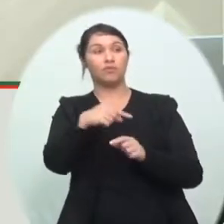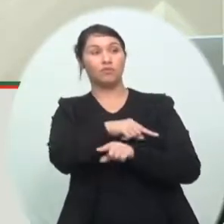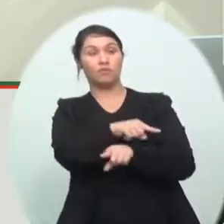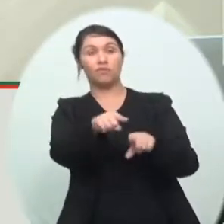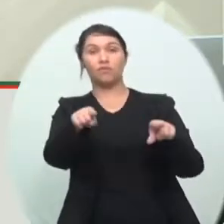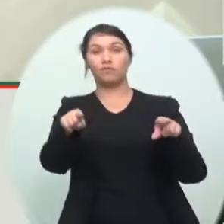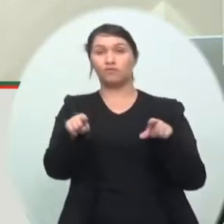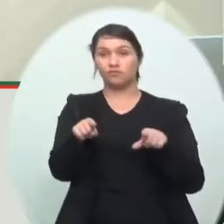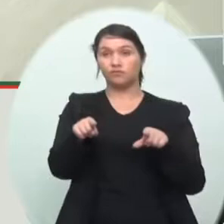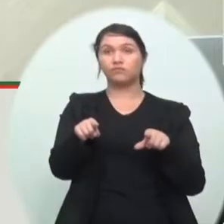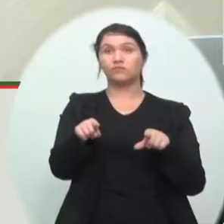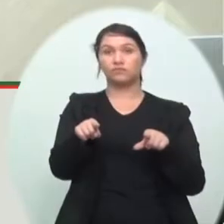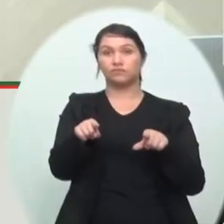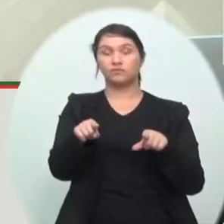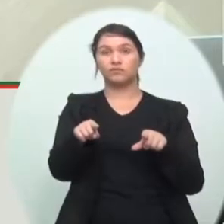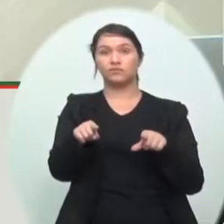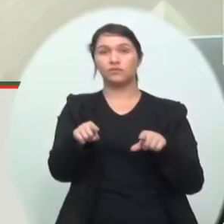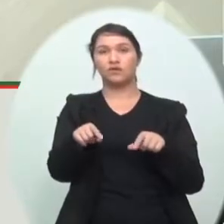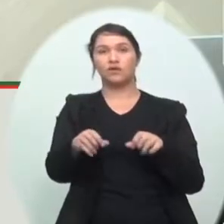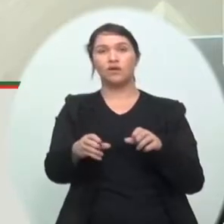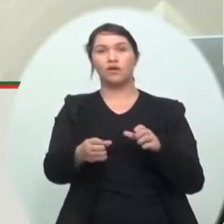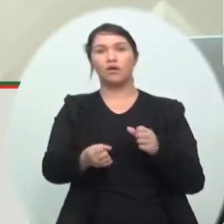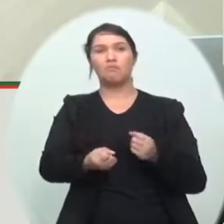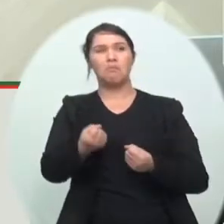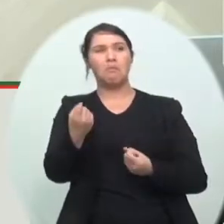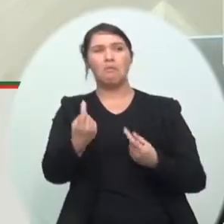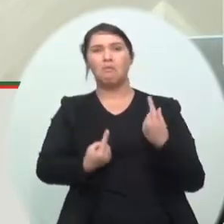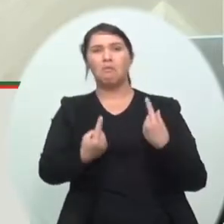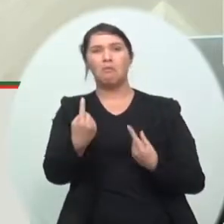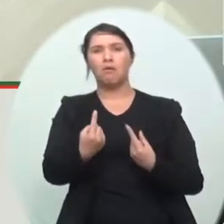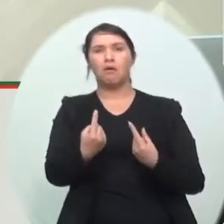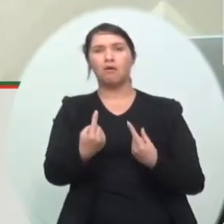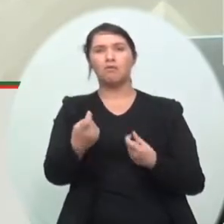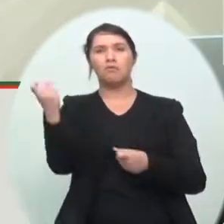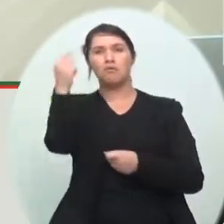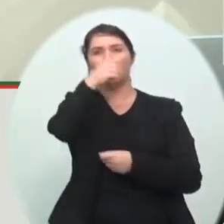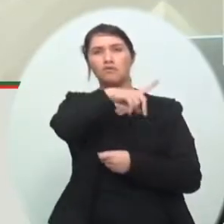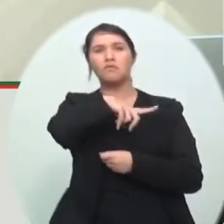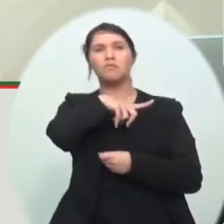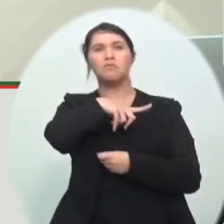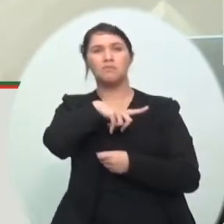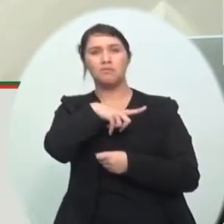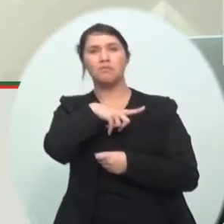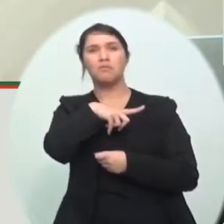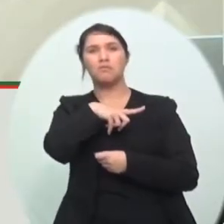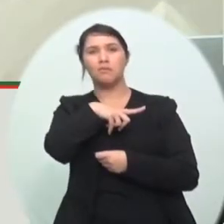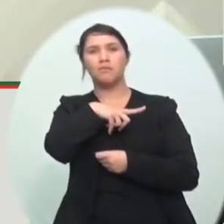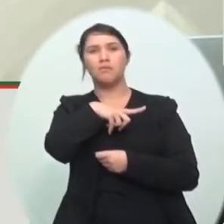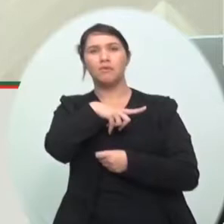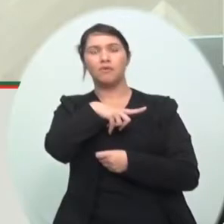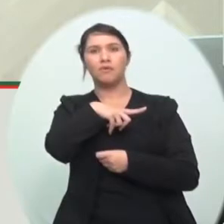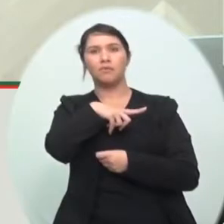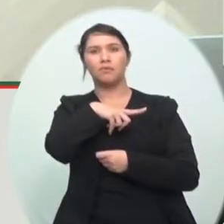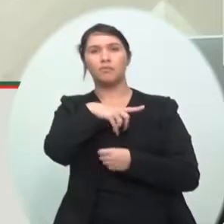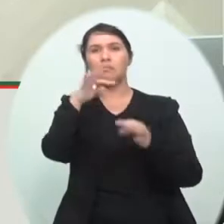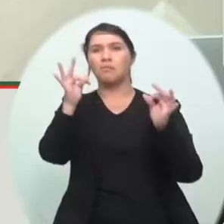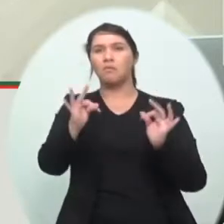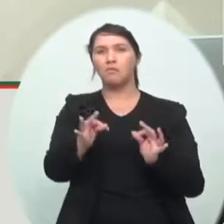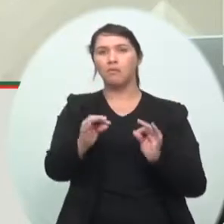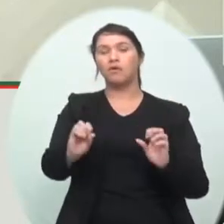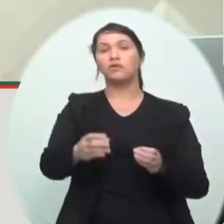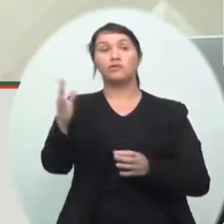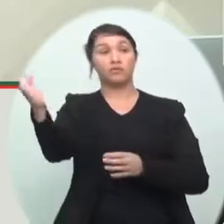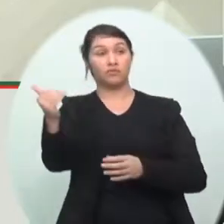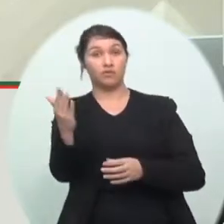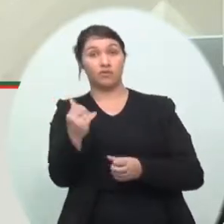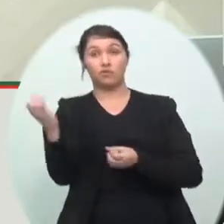principais dificuldades que vocês têm no meio tecnológico da Câmara de Vereadores e chamarmos esses jovens para discutirem os problemas de vocês